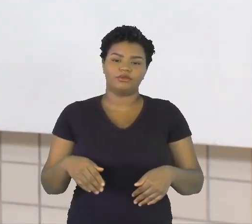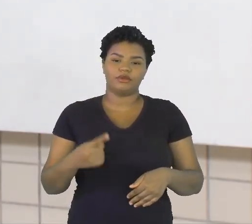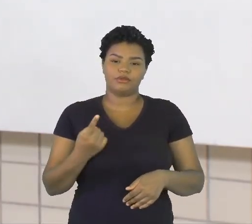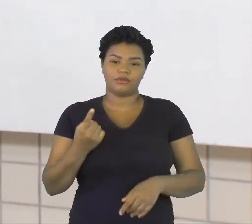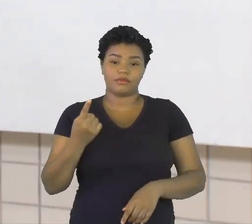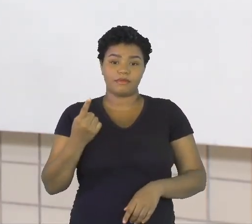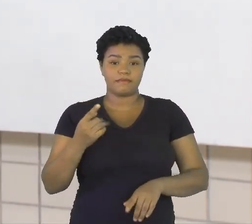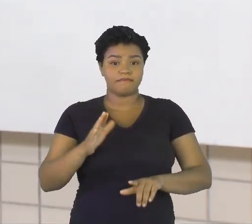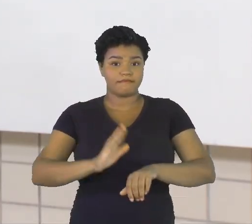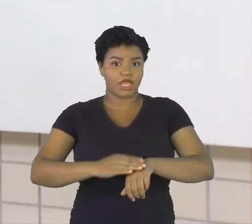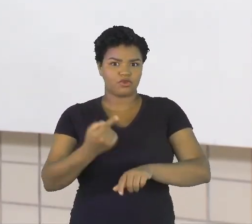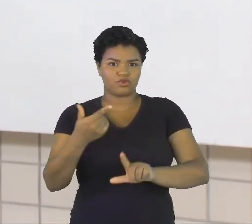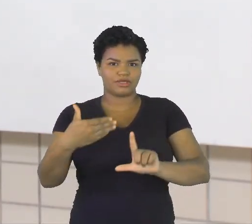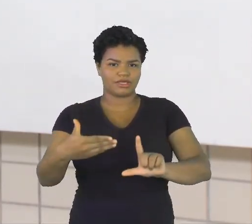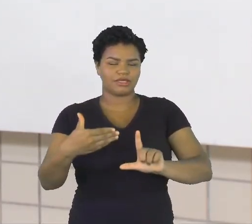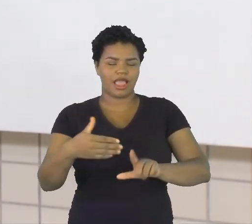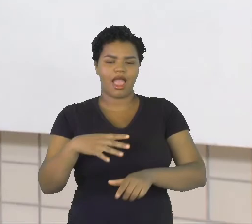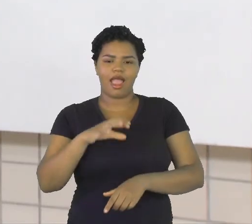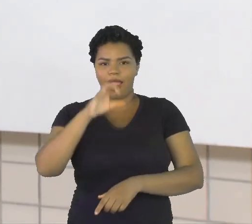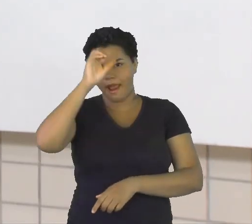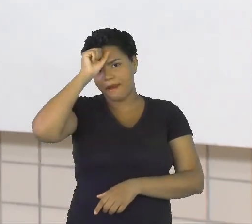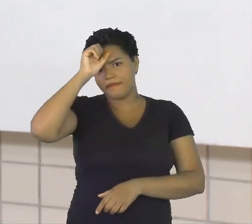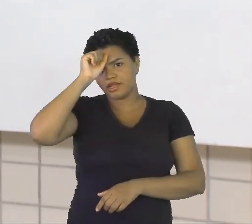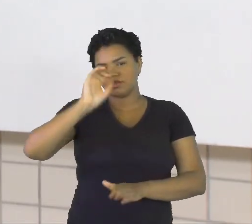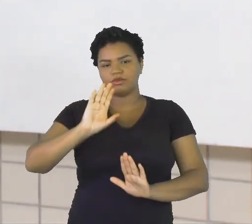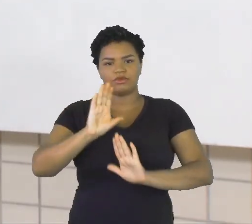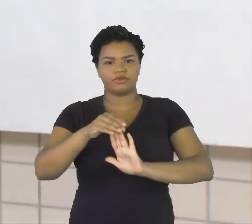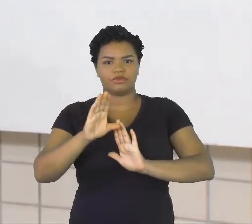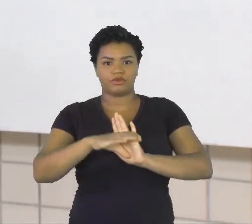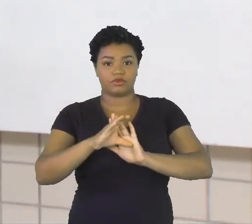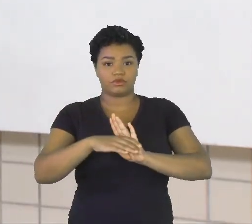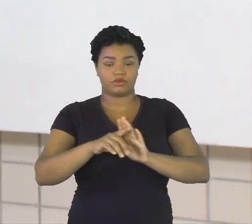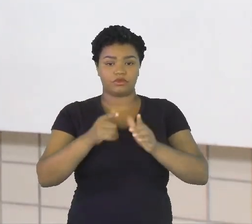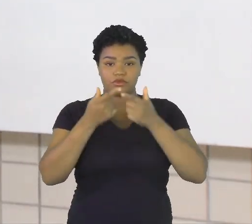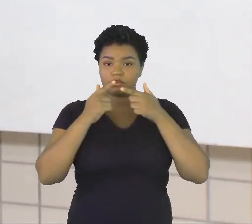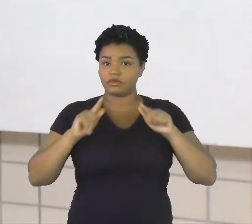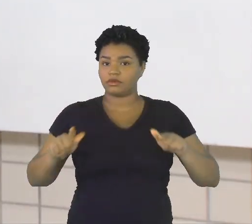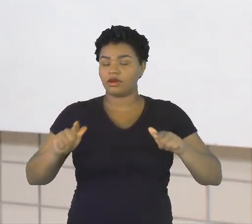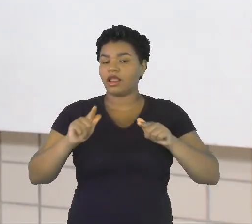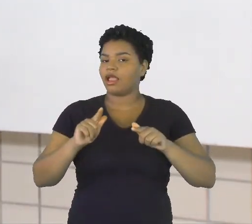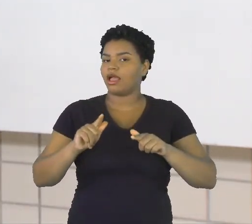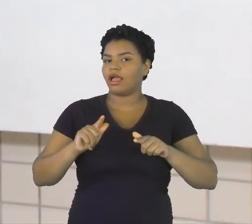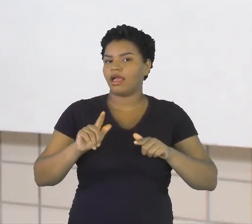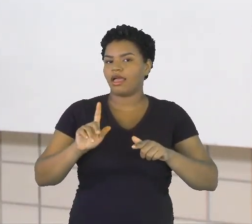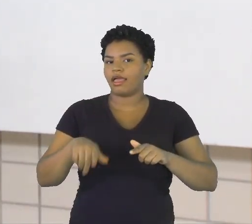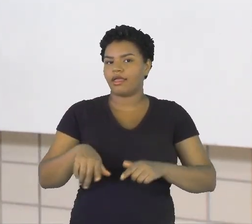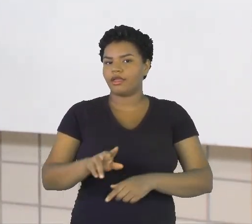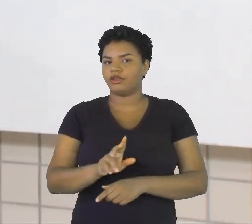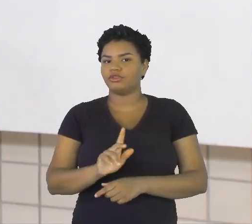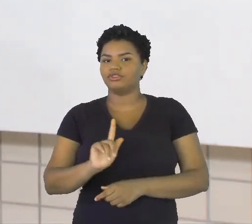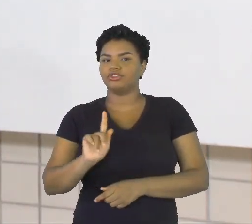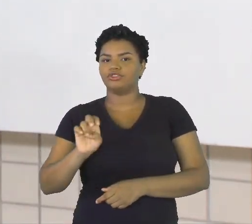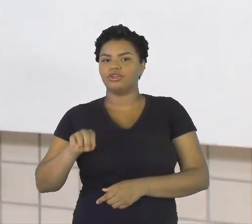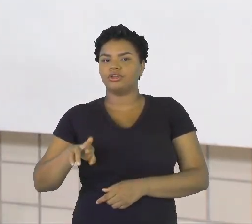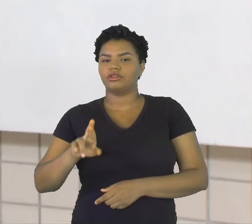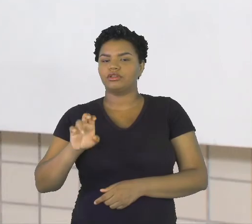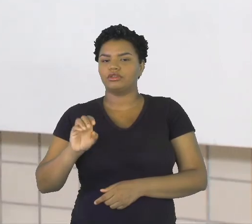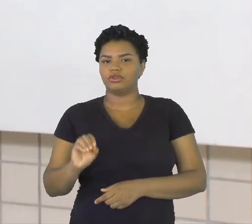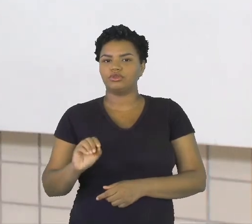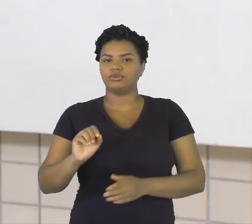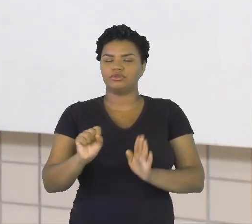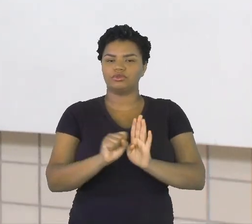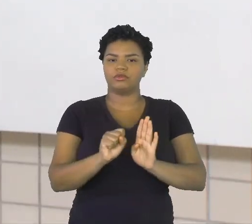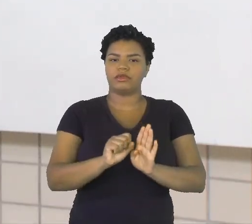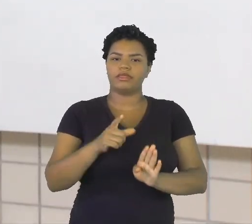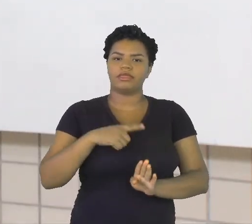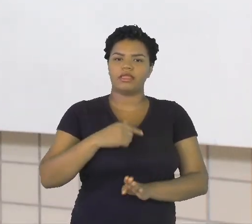teleaula. Aprendemos sobre o conceito gramatical chamado gênero do substantivo, que tem